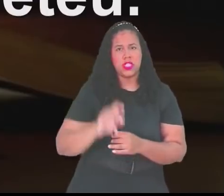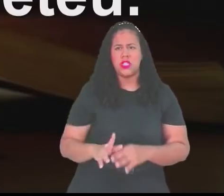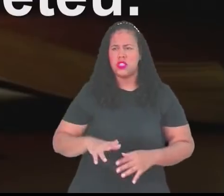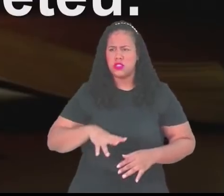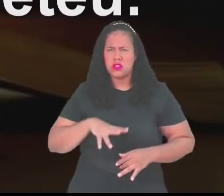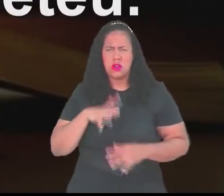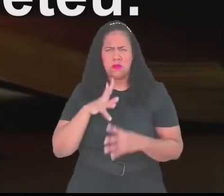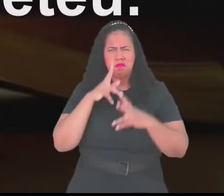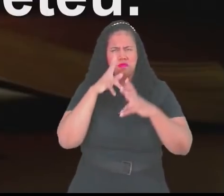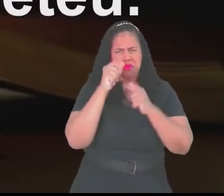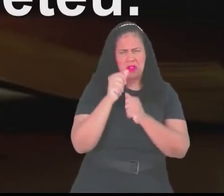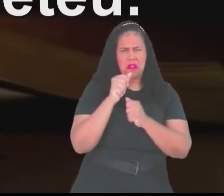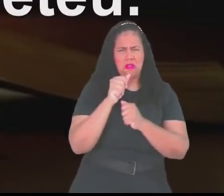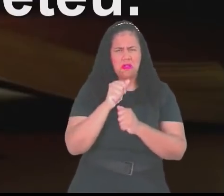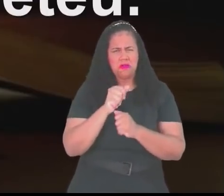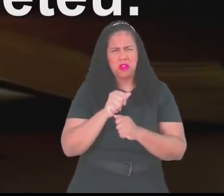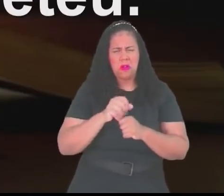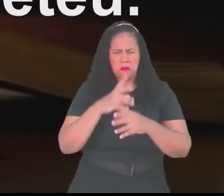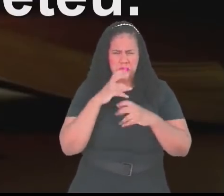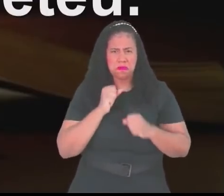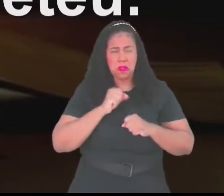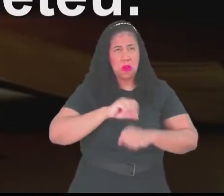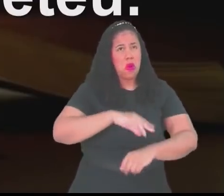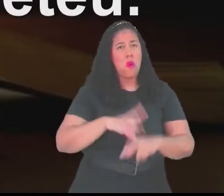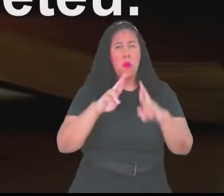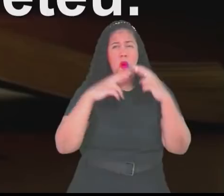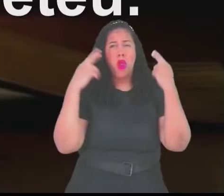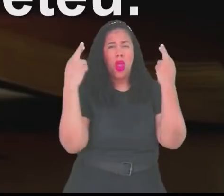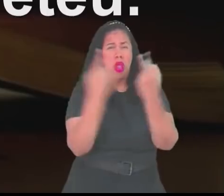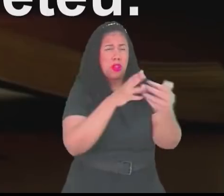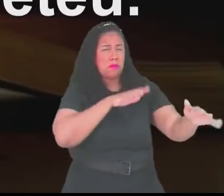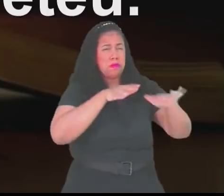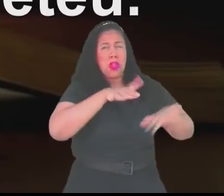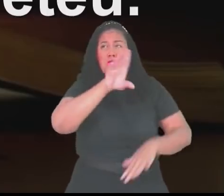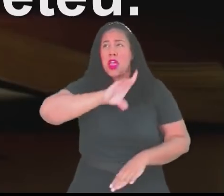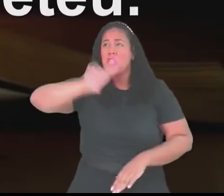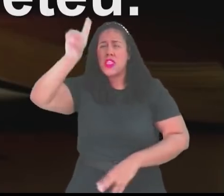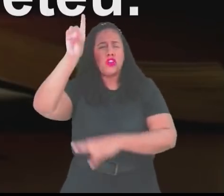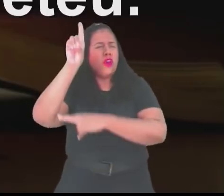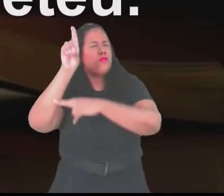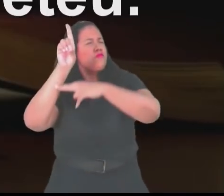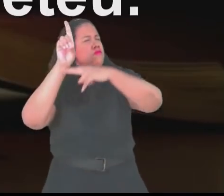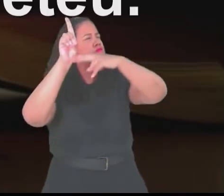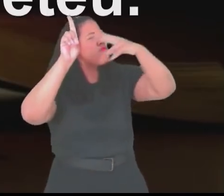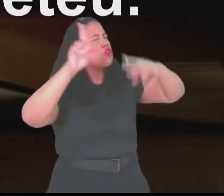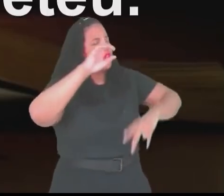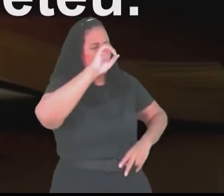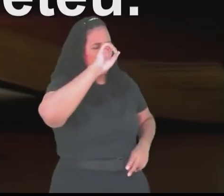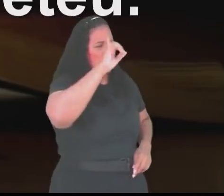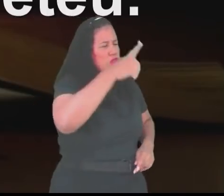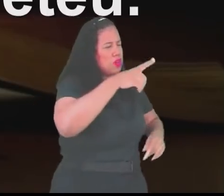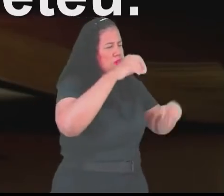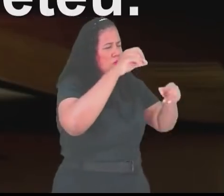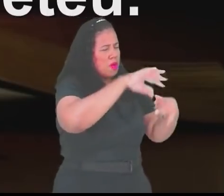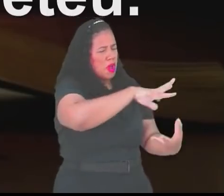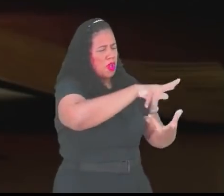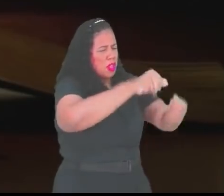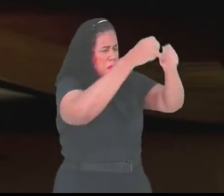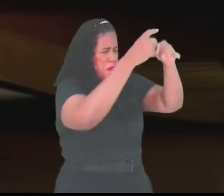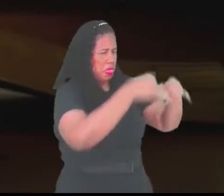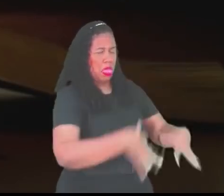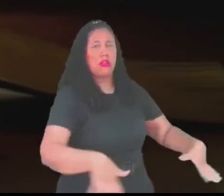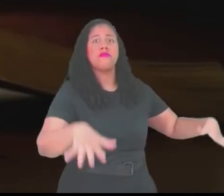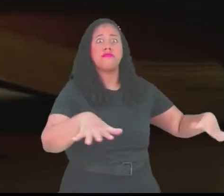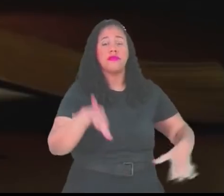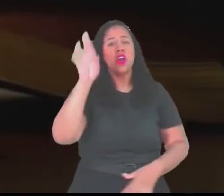se moveram. Ele levantou a sua voz e a terra se derreteu. O Senhor